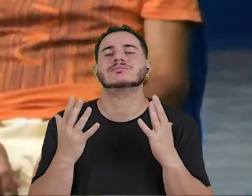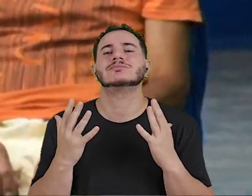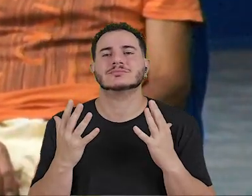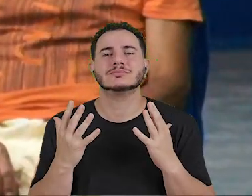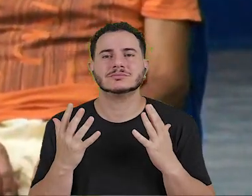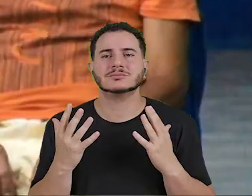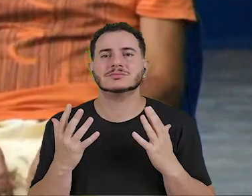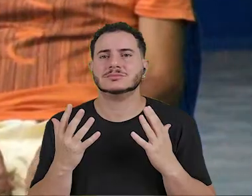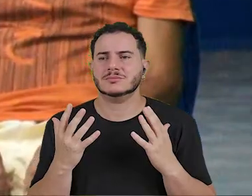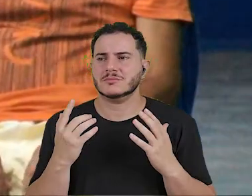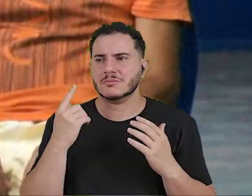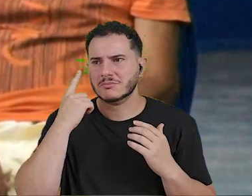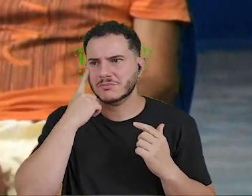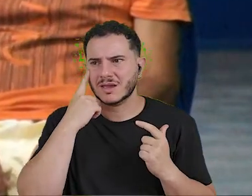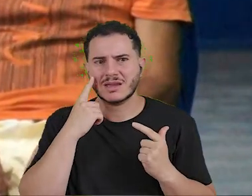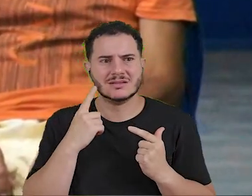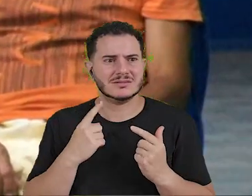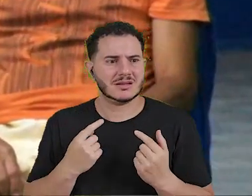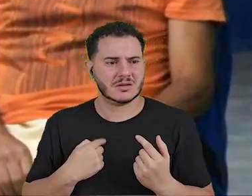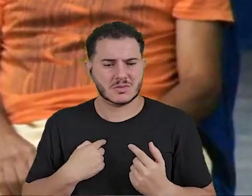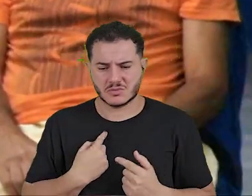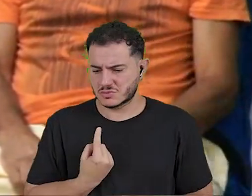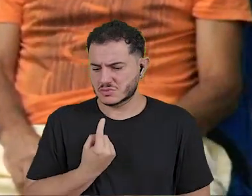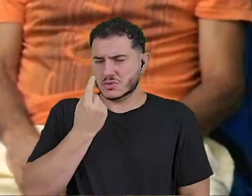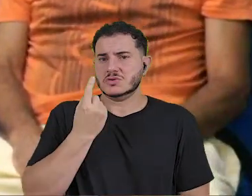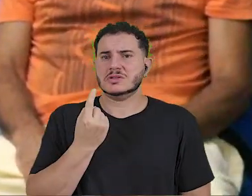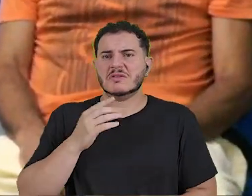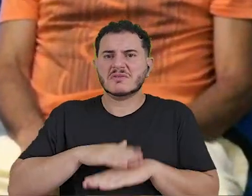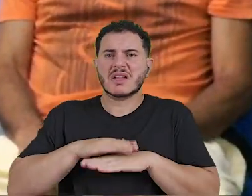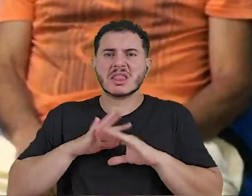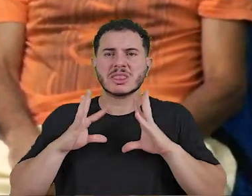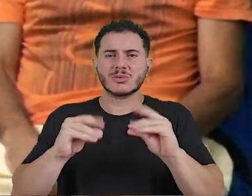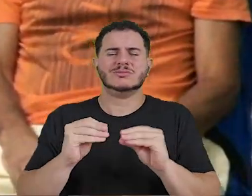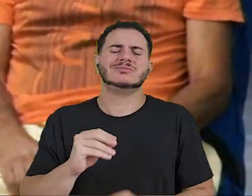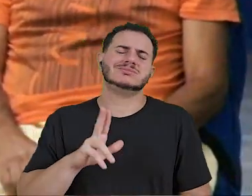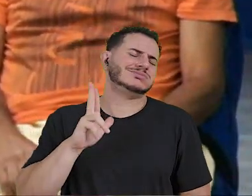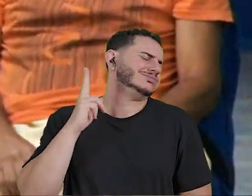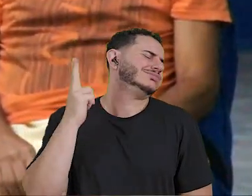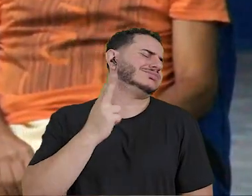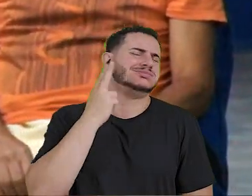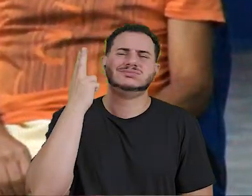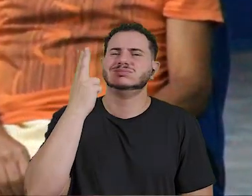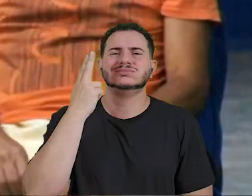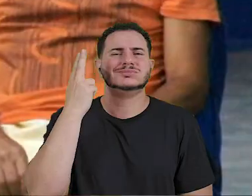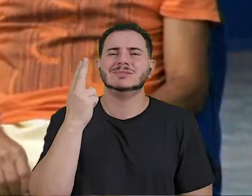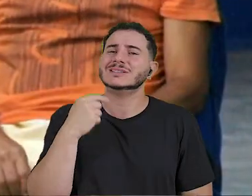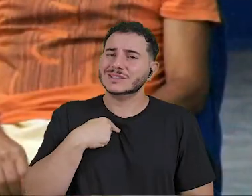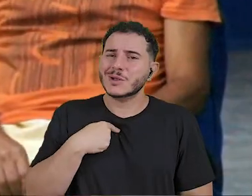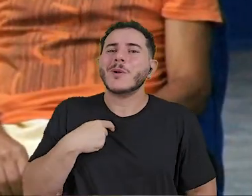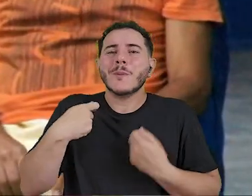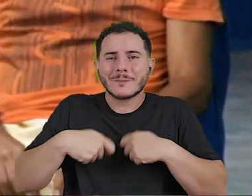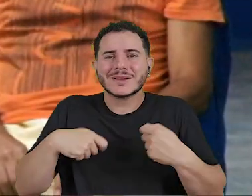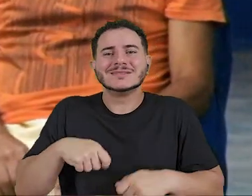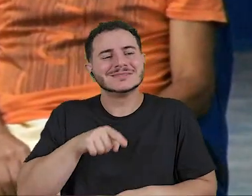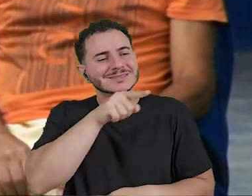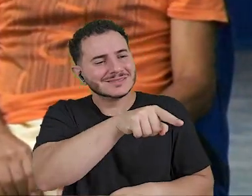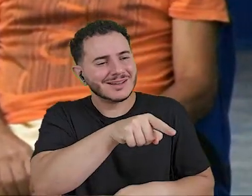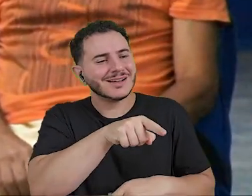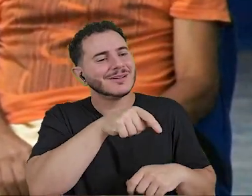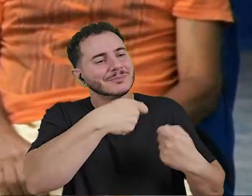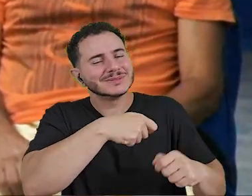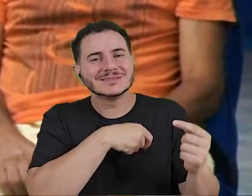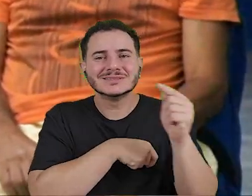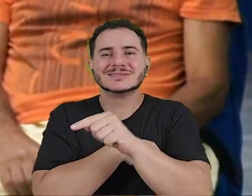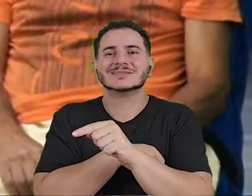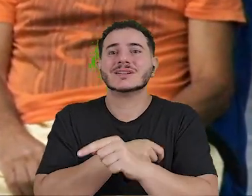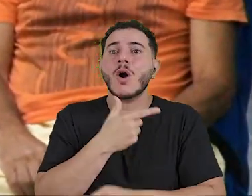Né? Não é por viadagem não, viu? O homem não é homem sem outro homem.